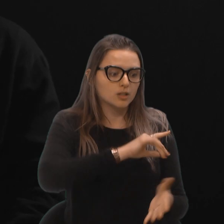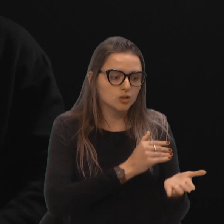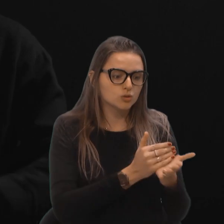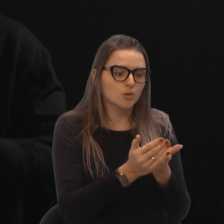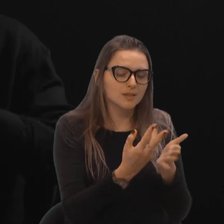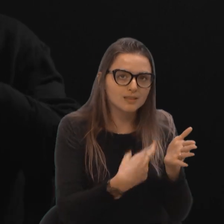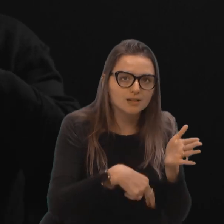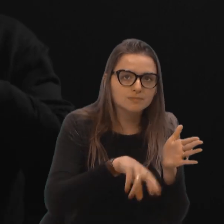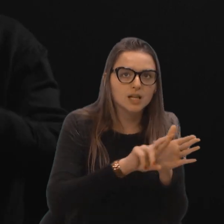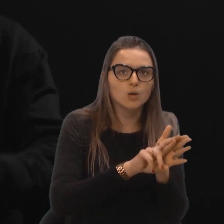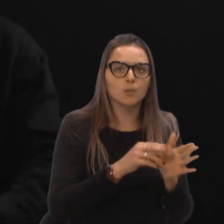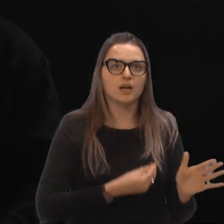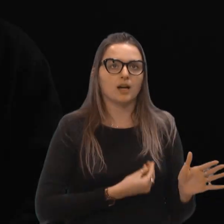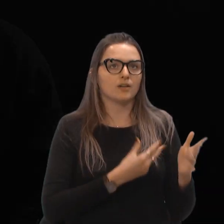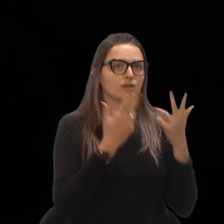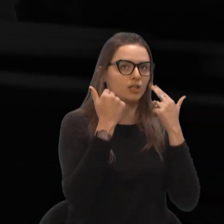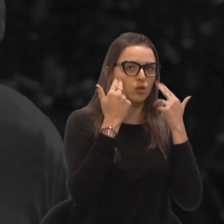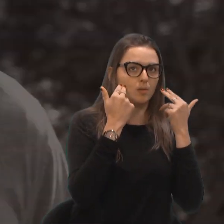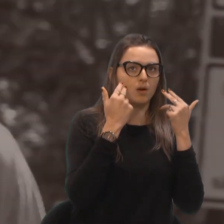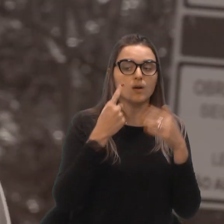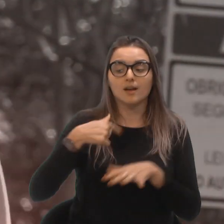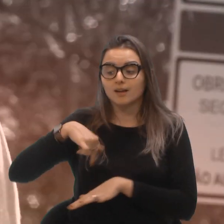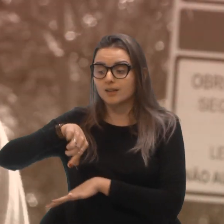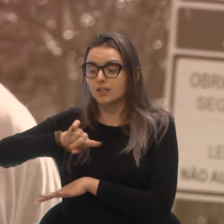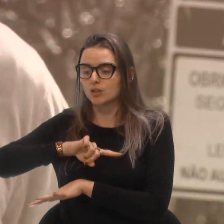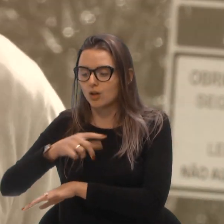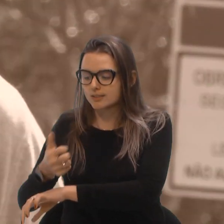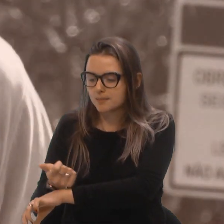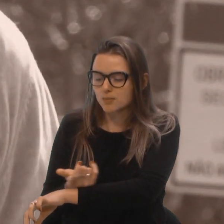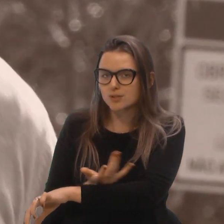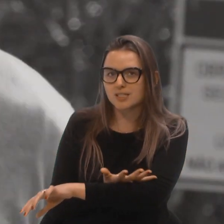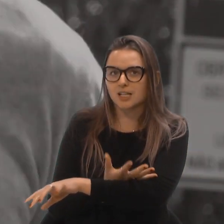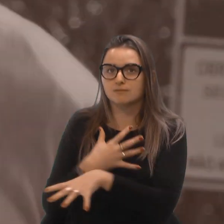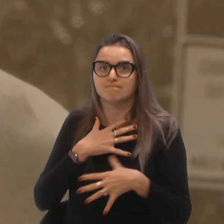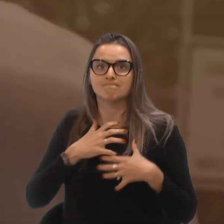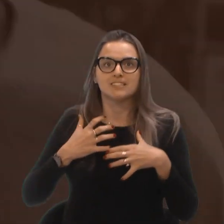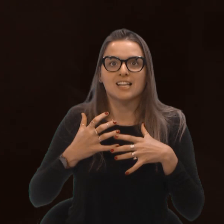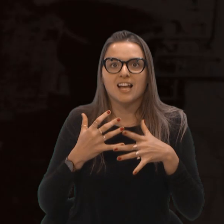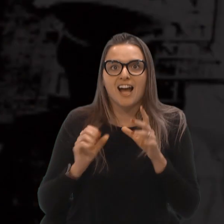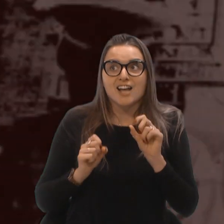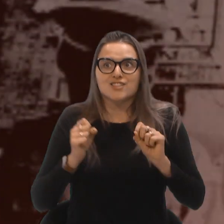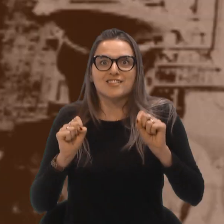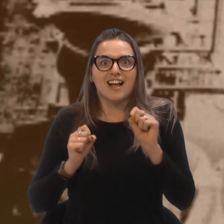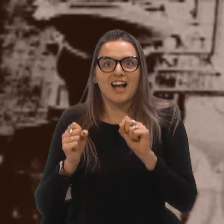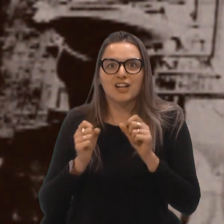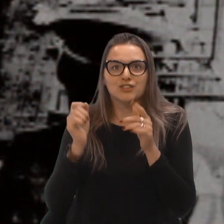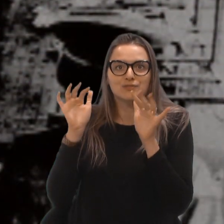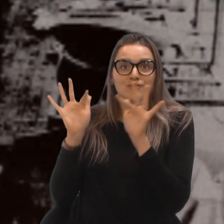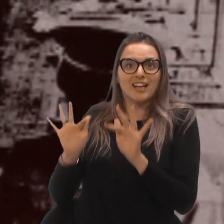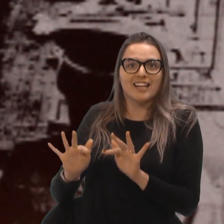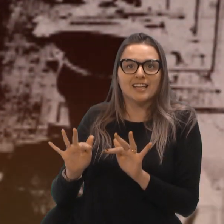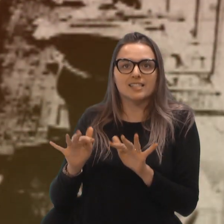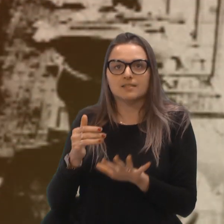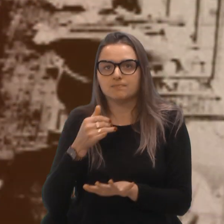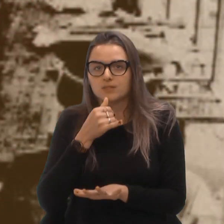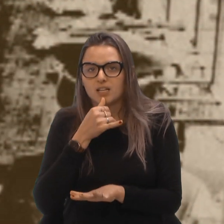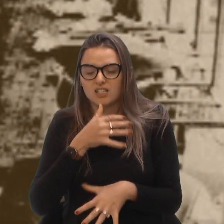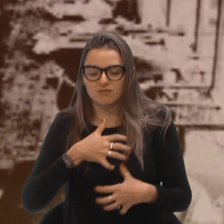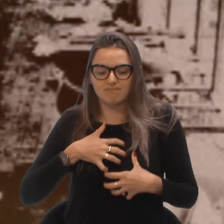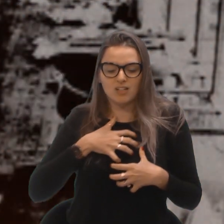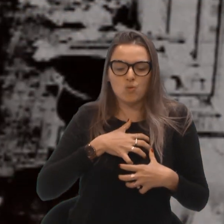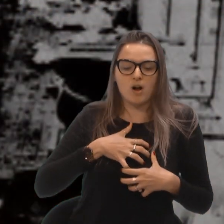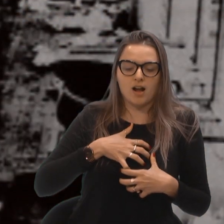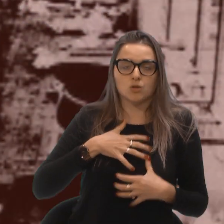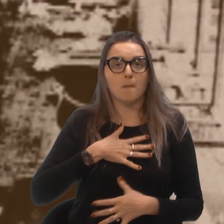Para começar a retomar a vida normal. E nós, ora emocionados, ora eufóricos, ora alegres, ora tristes,